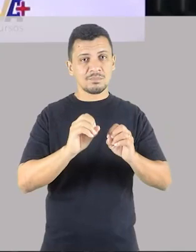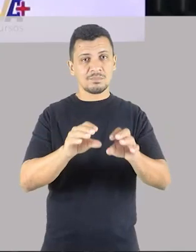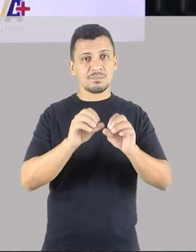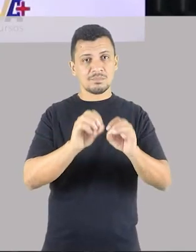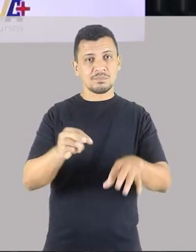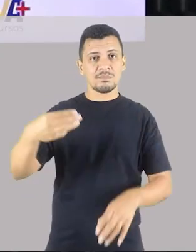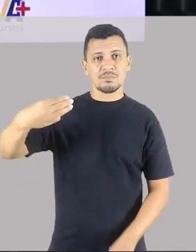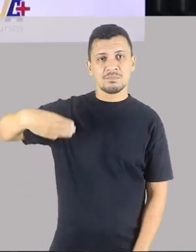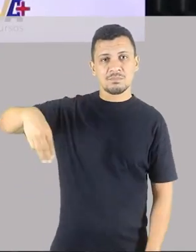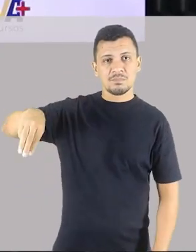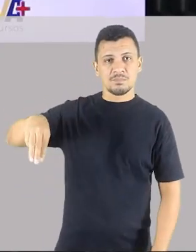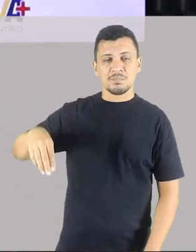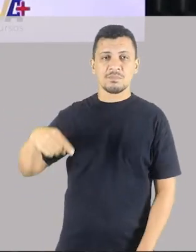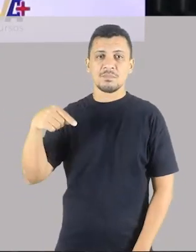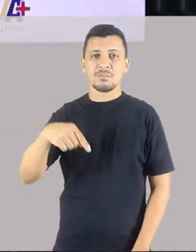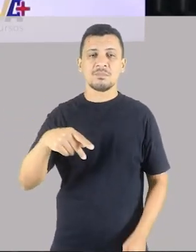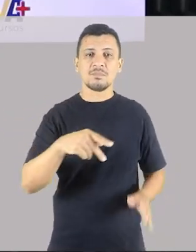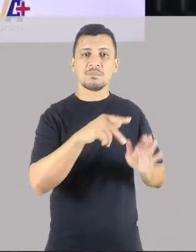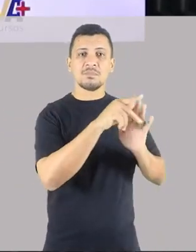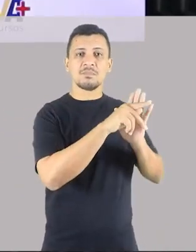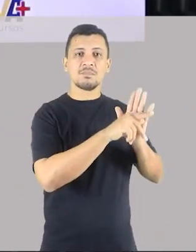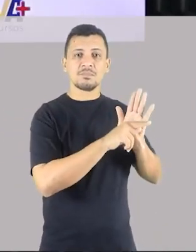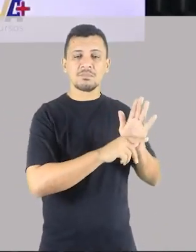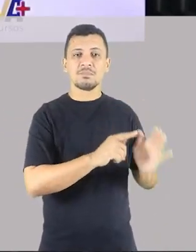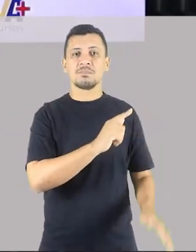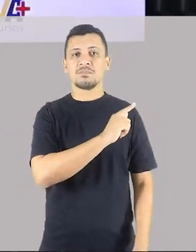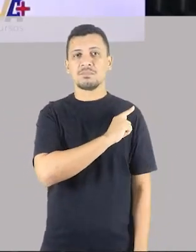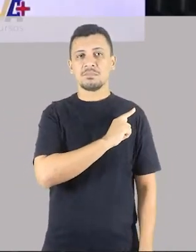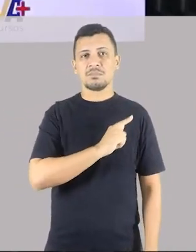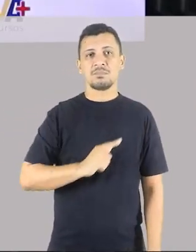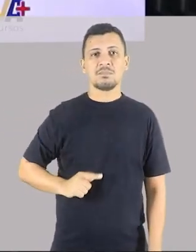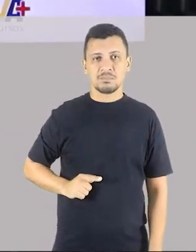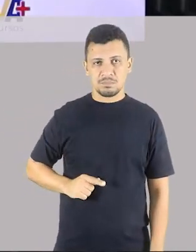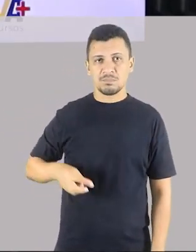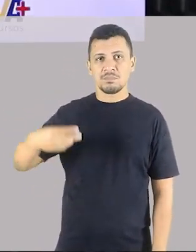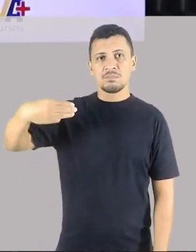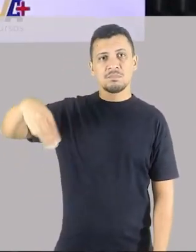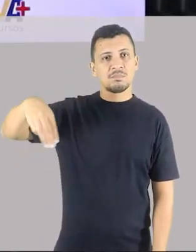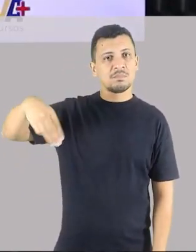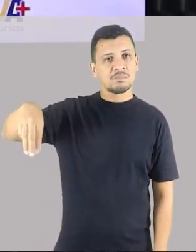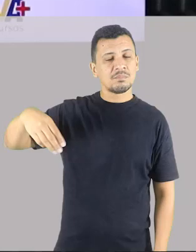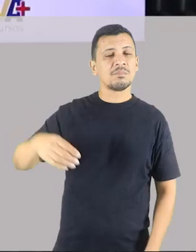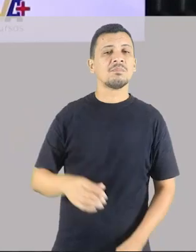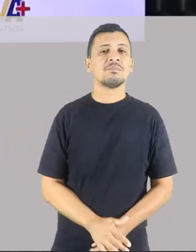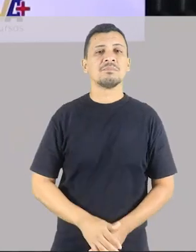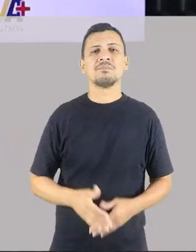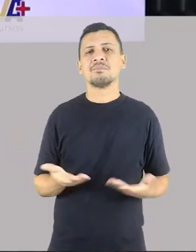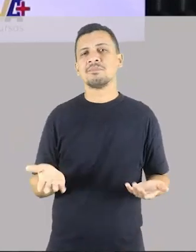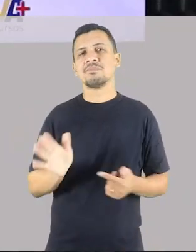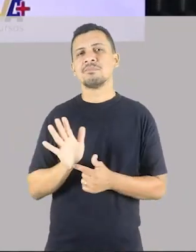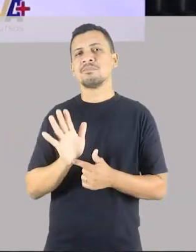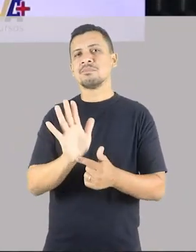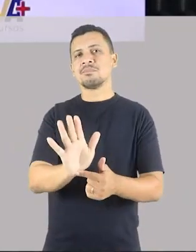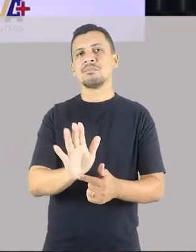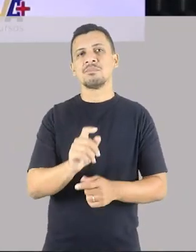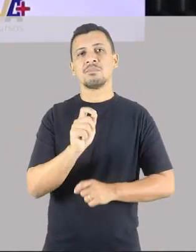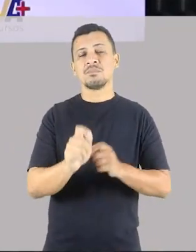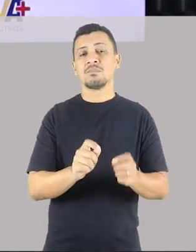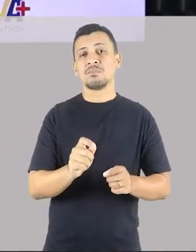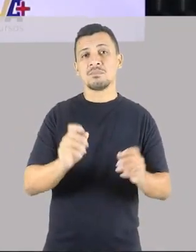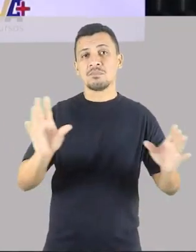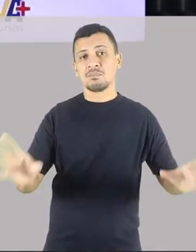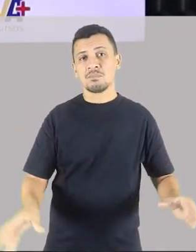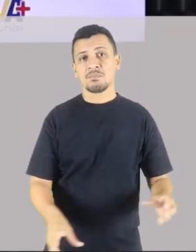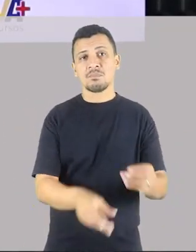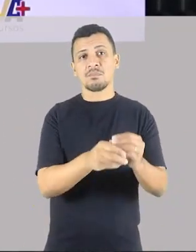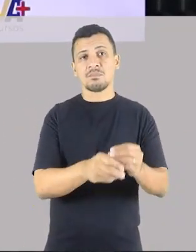projeto importante de iniciativa do governo do Estado do Maranhão, que está trazendo para vocês esse reforço aí para